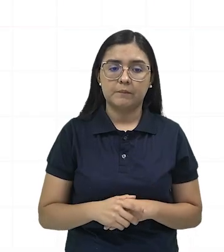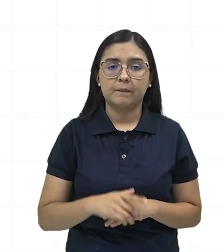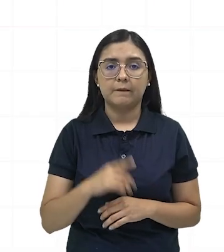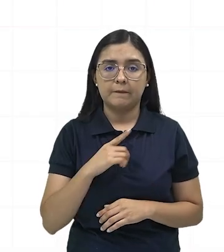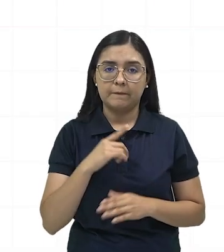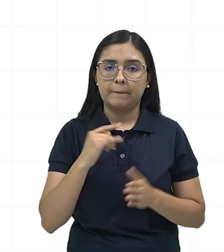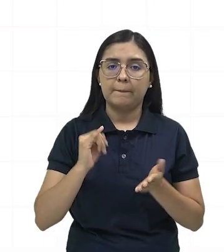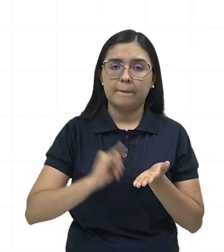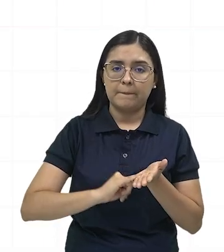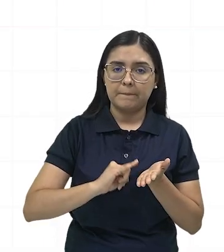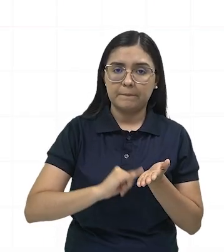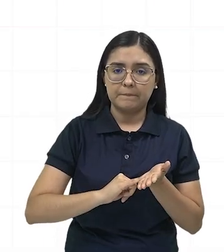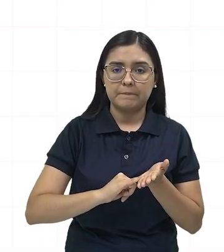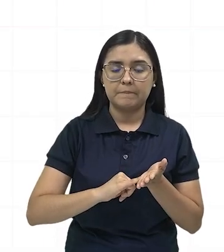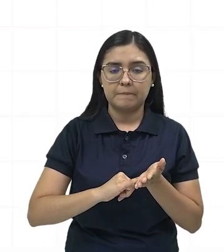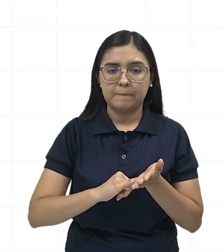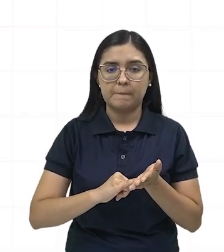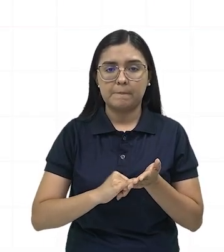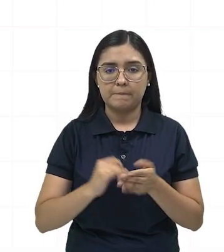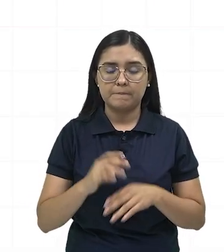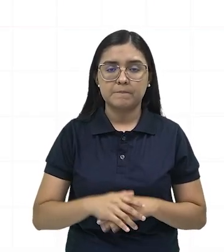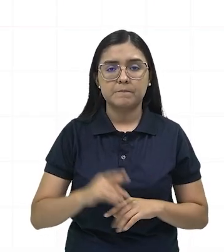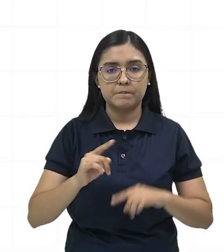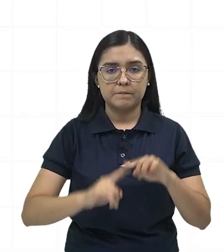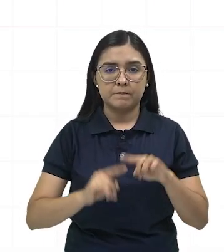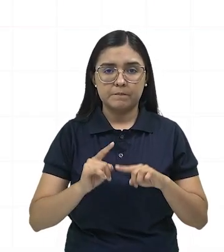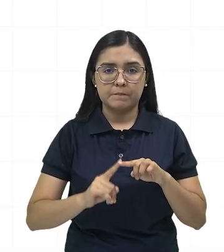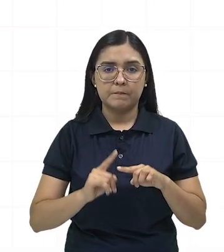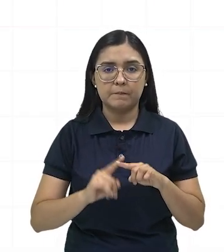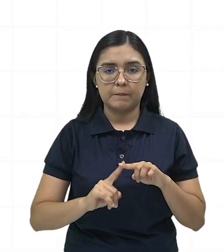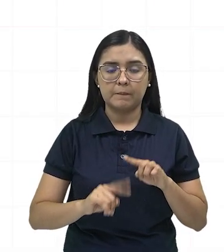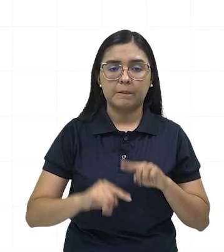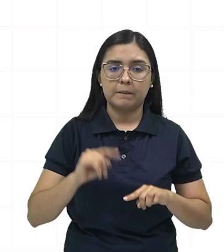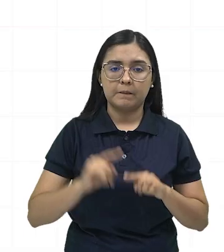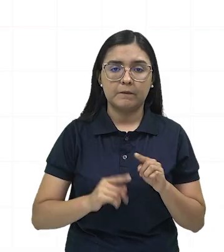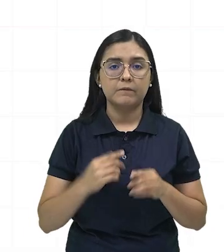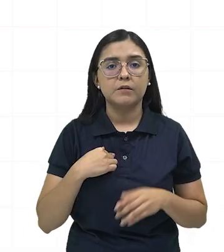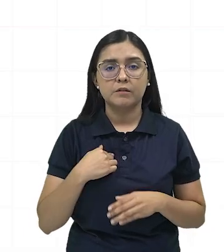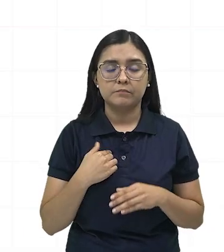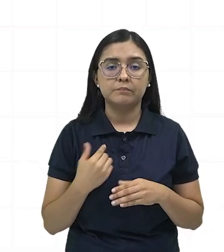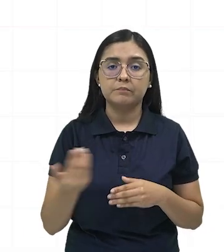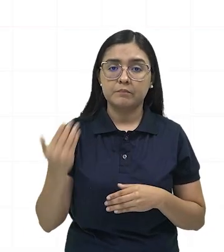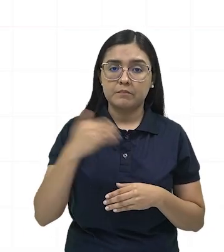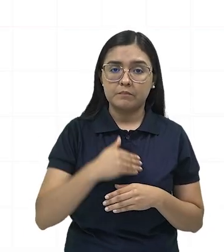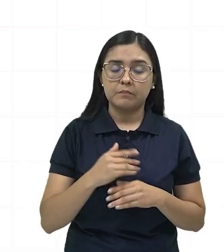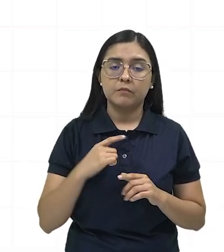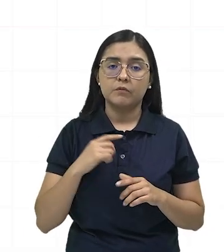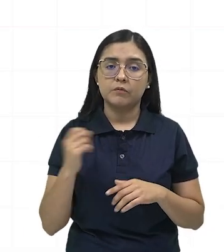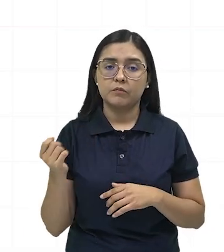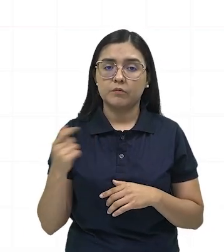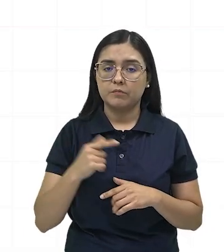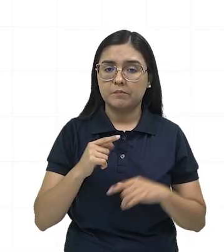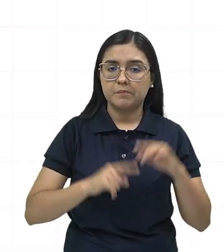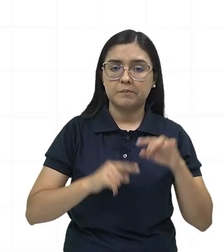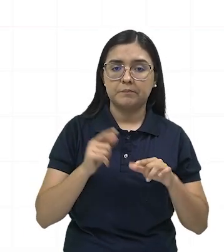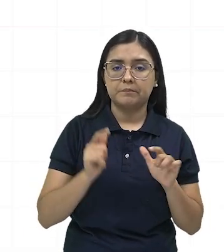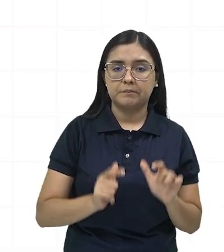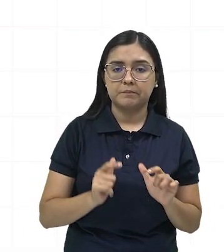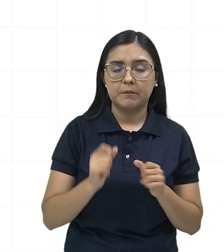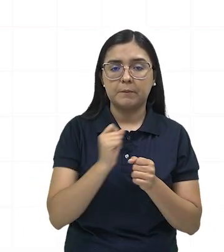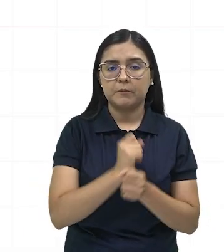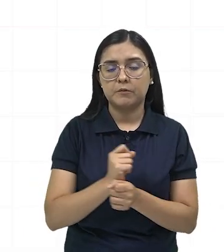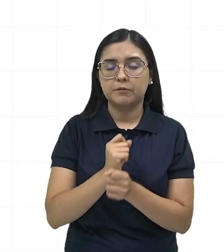imposto muito maior do produto que vem de fora do que os produtos locais, tá? É uma forma de proteção